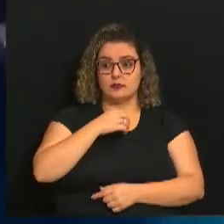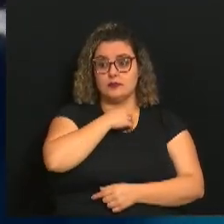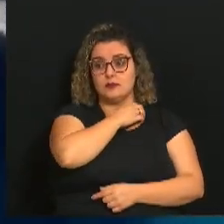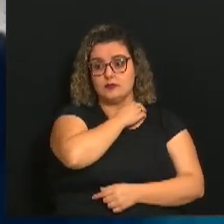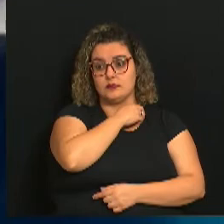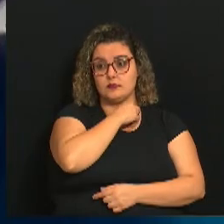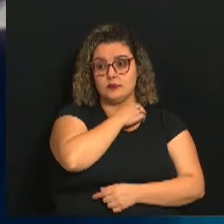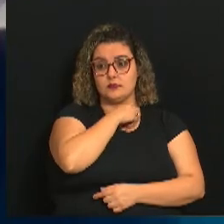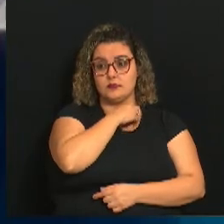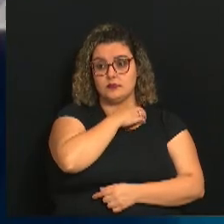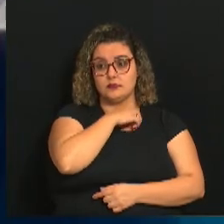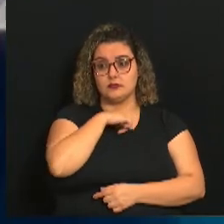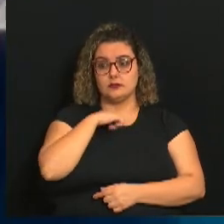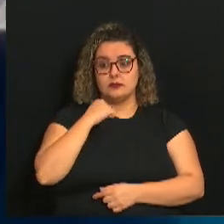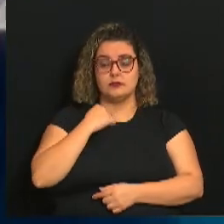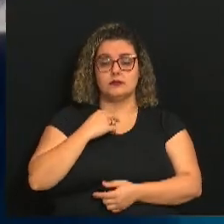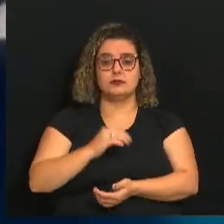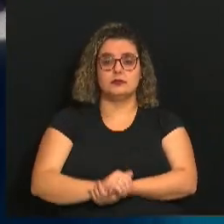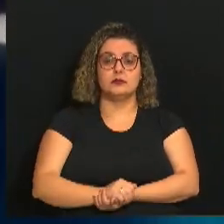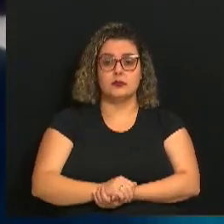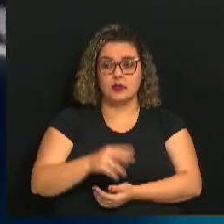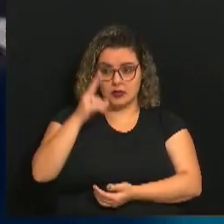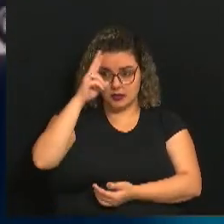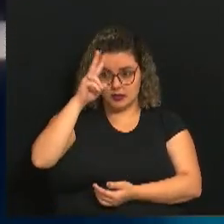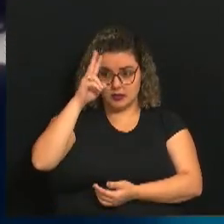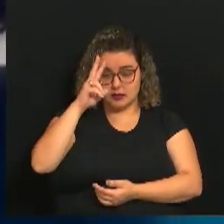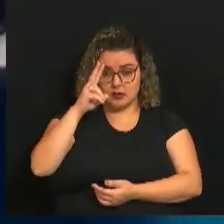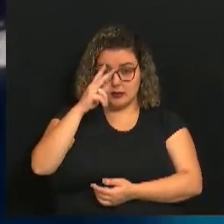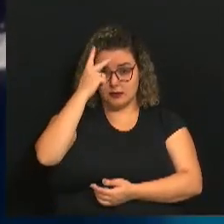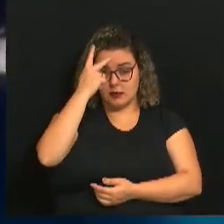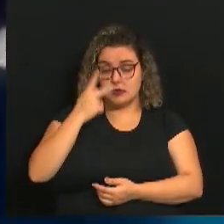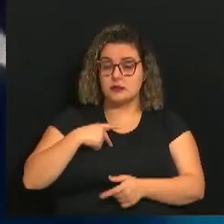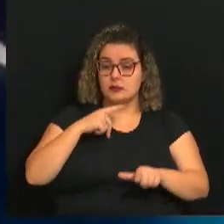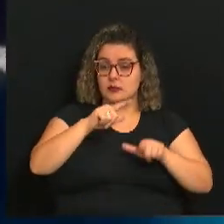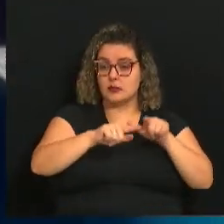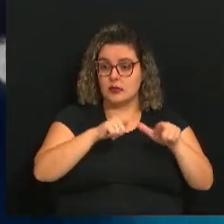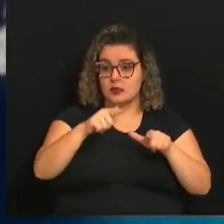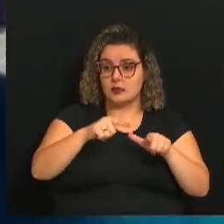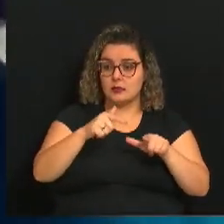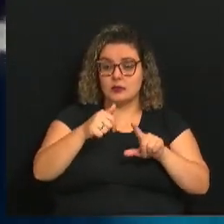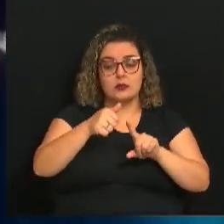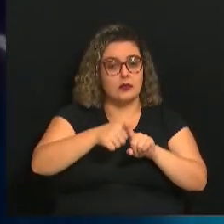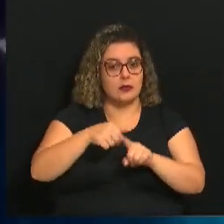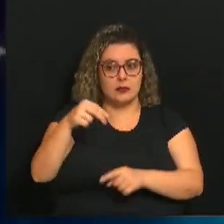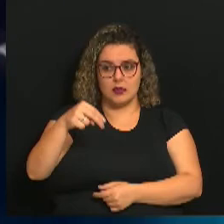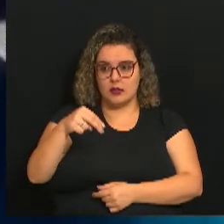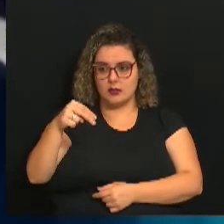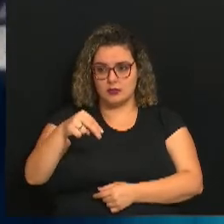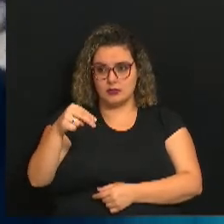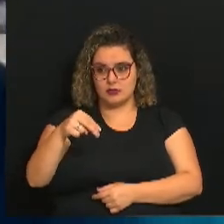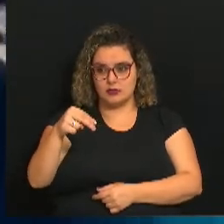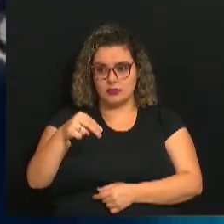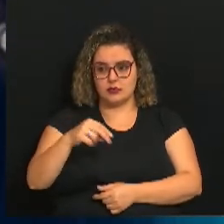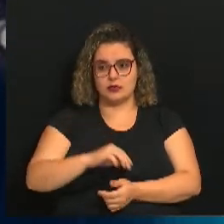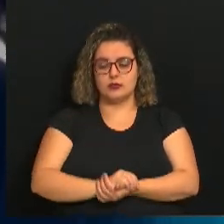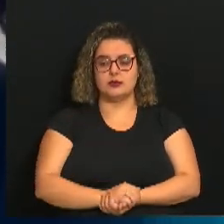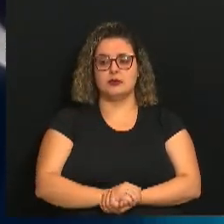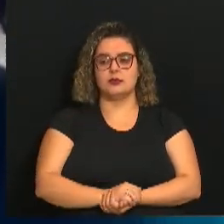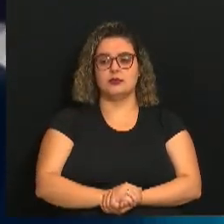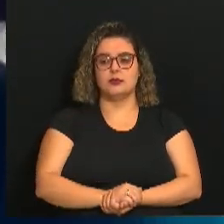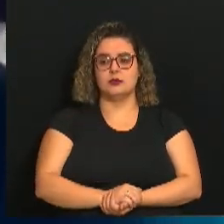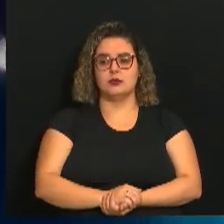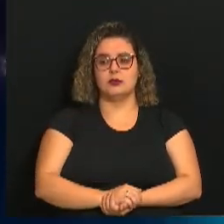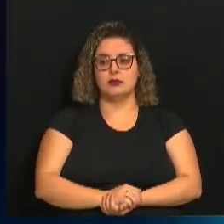E eu lembro que eu já fui acionada pelas trabalhadoras logo em novembro, tendo aí a questão